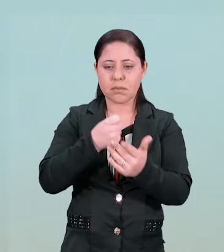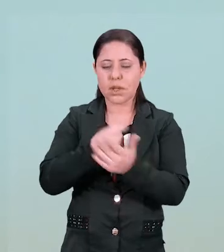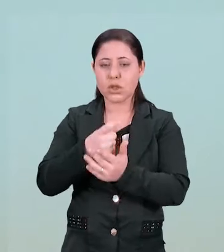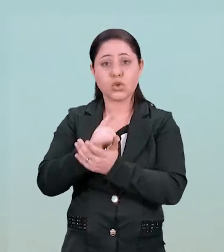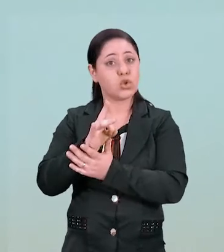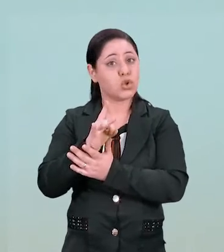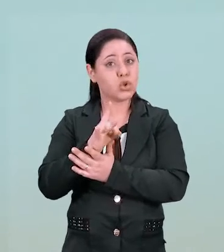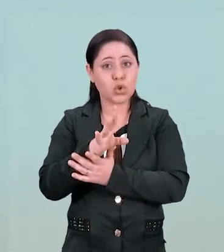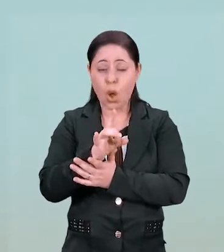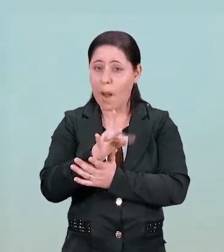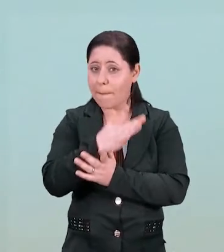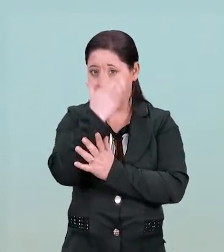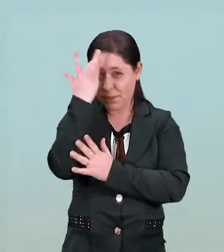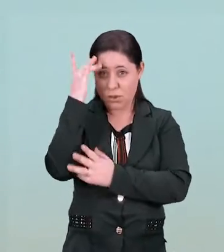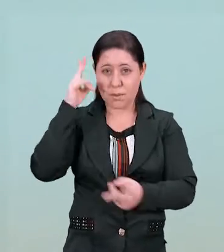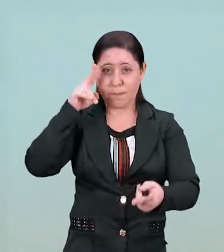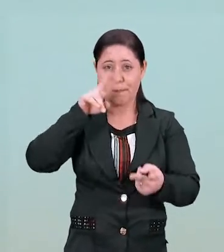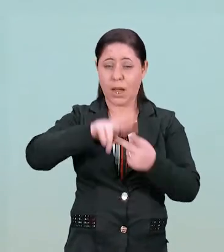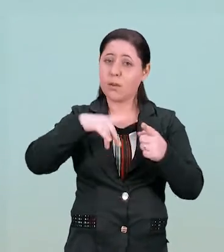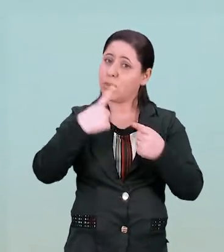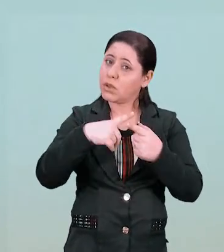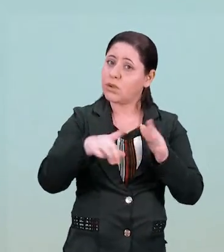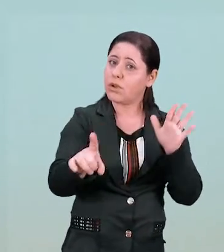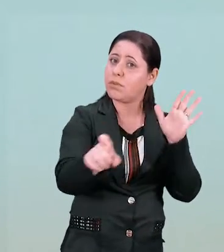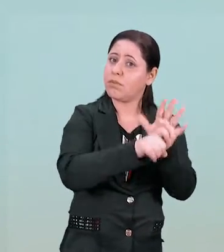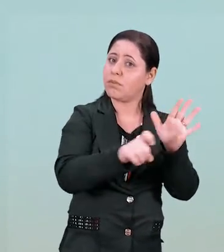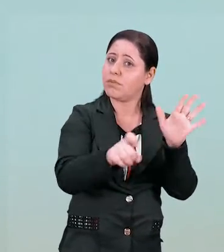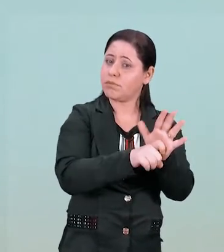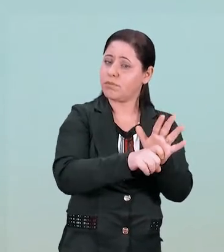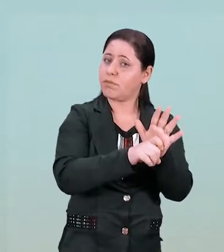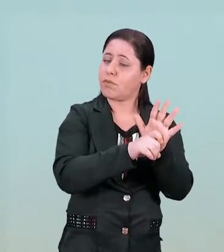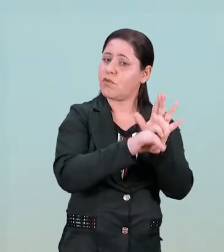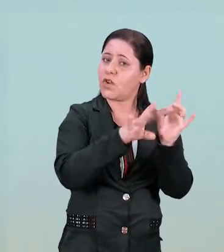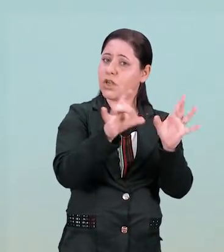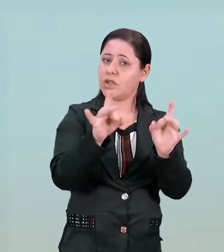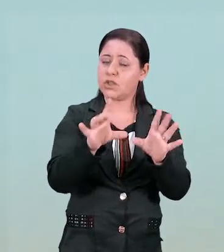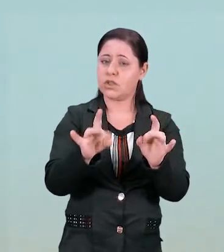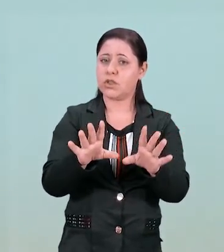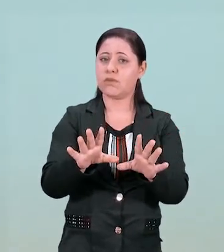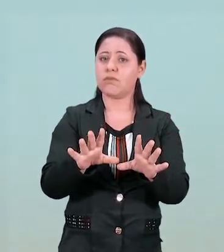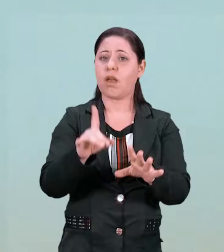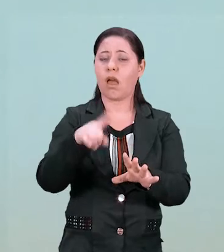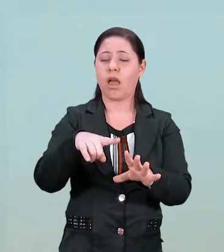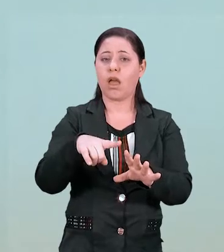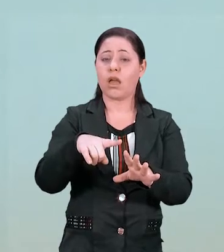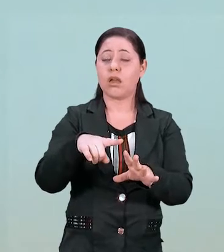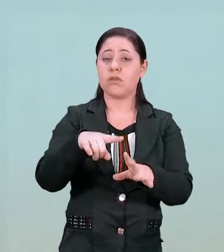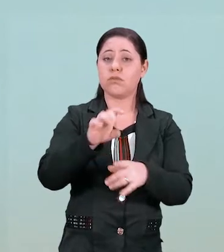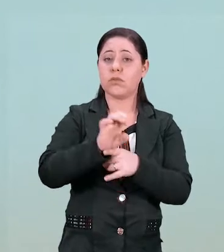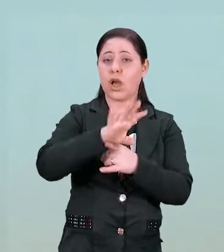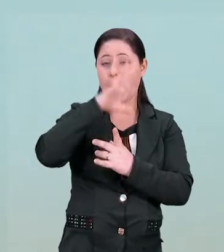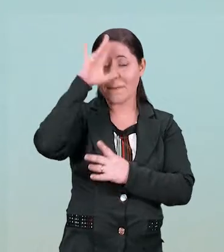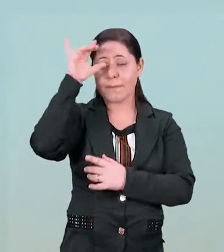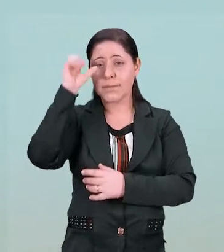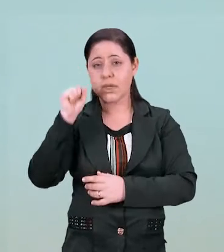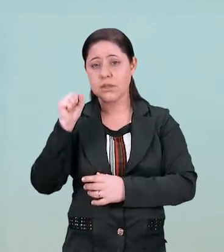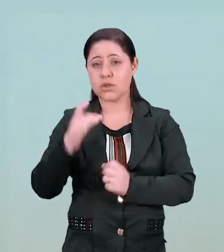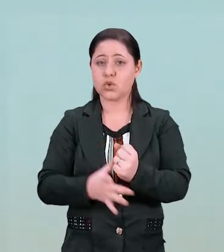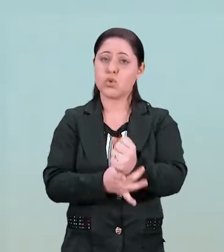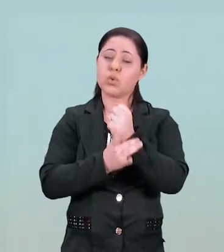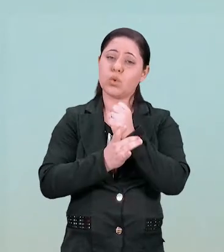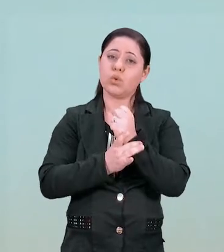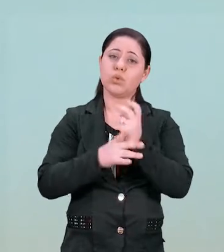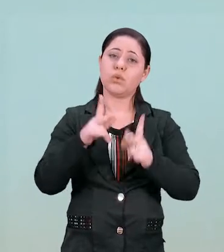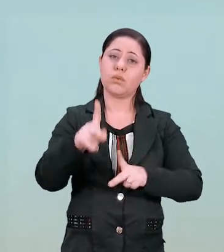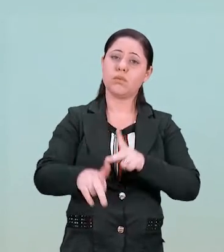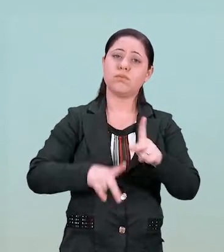de drogas mais de um MS Mais Seguro por ano. E nós temos